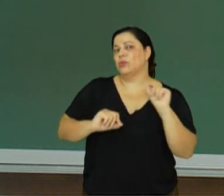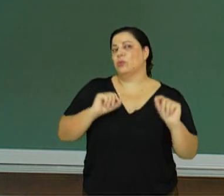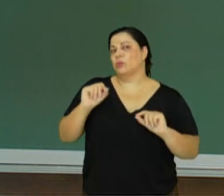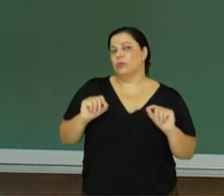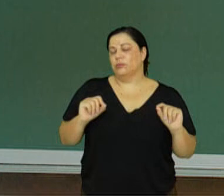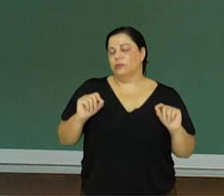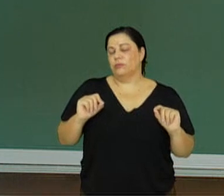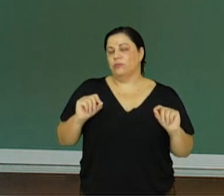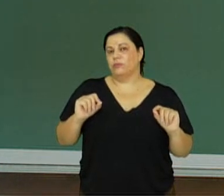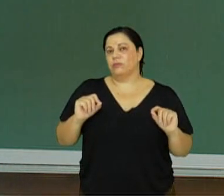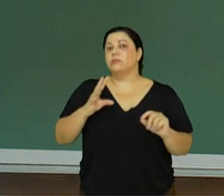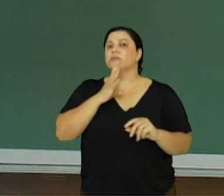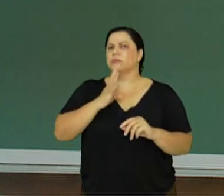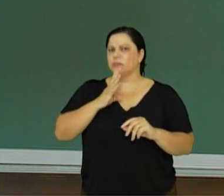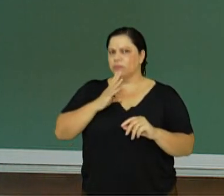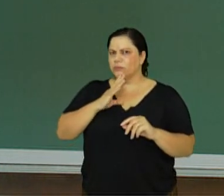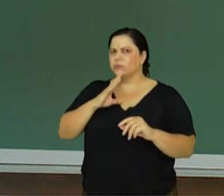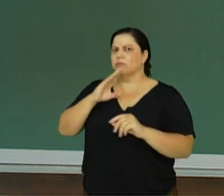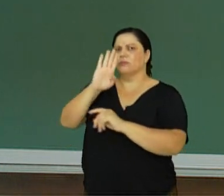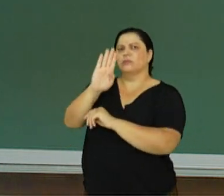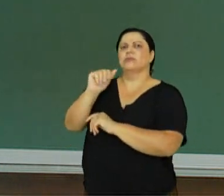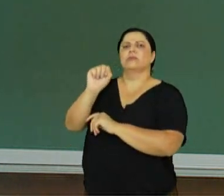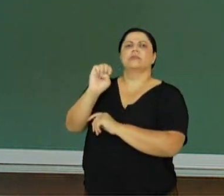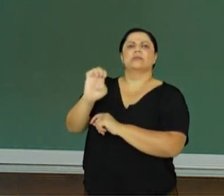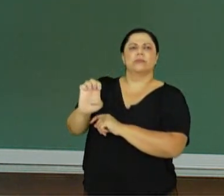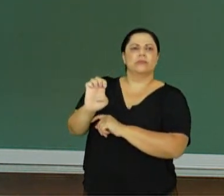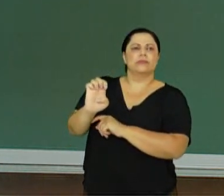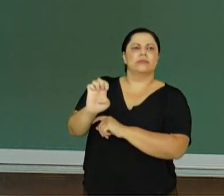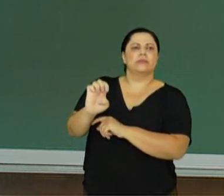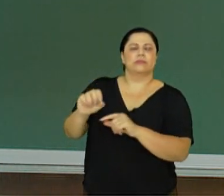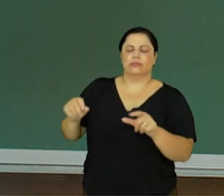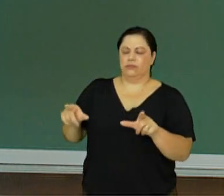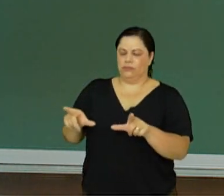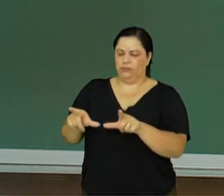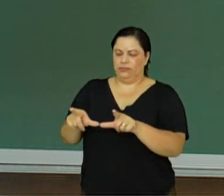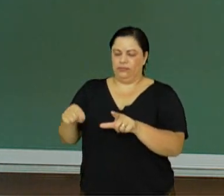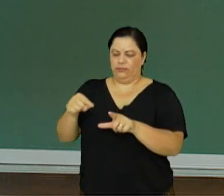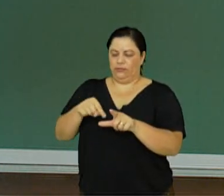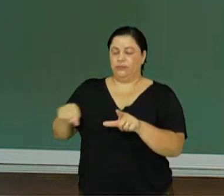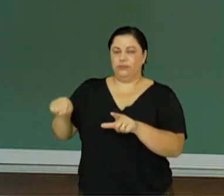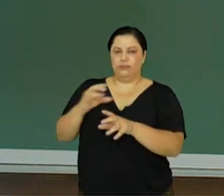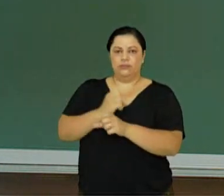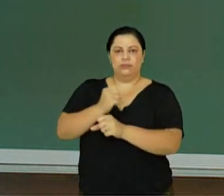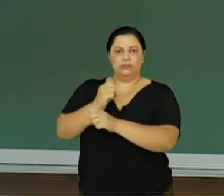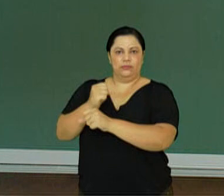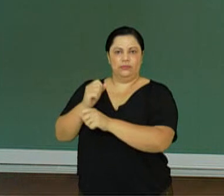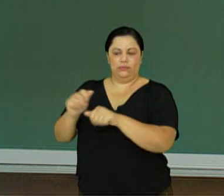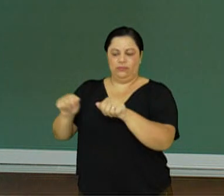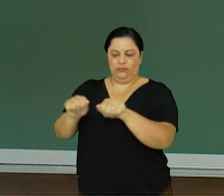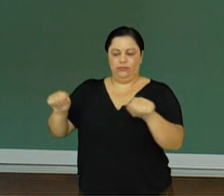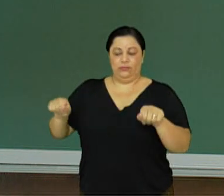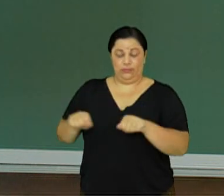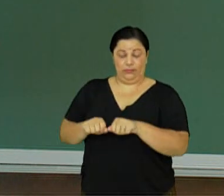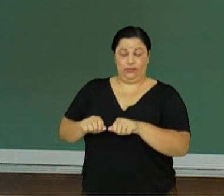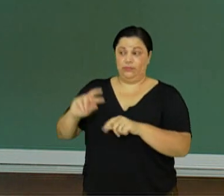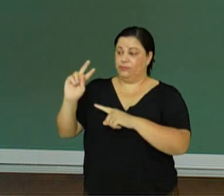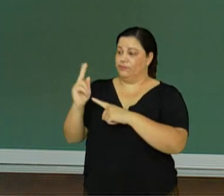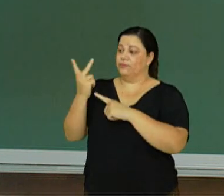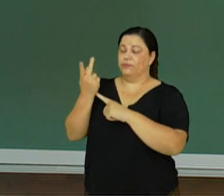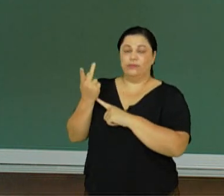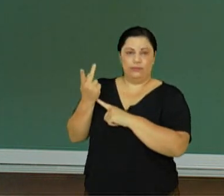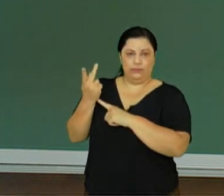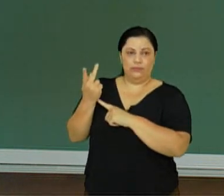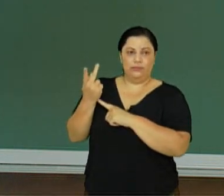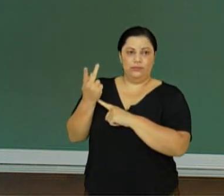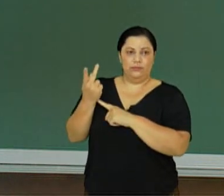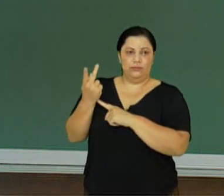aqui eu conheço, verdadeiramente conheço. Então, eu posso calcular a área da base. A altura, eu